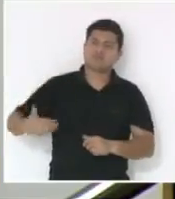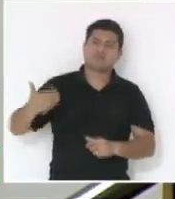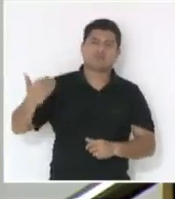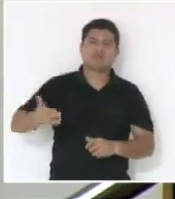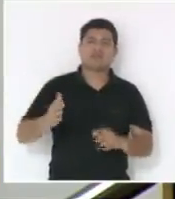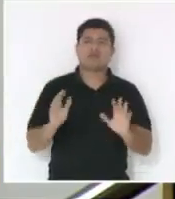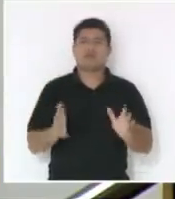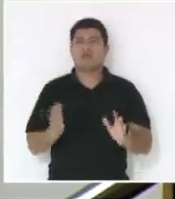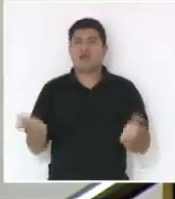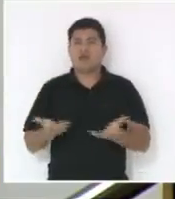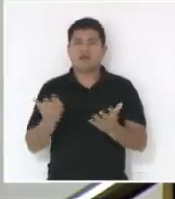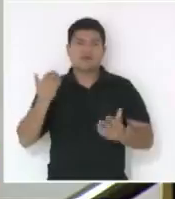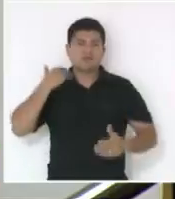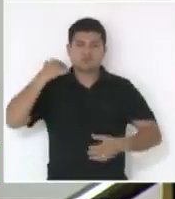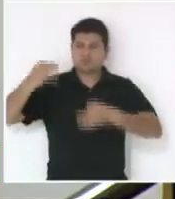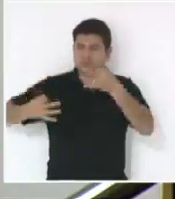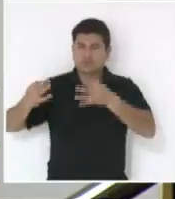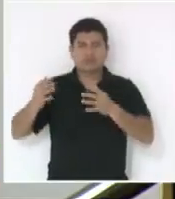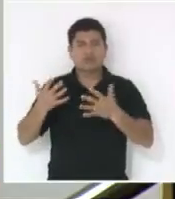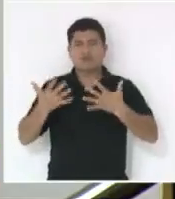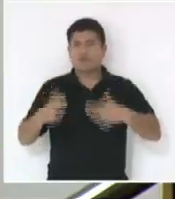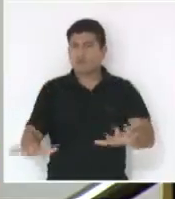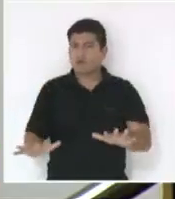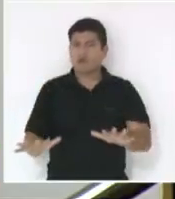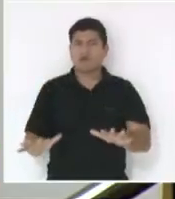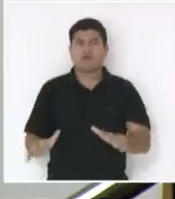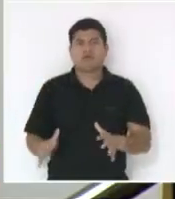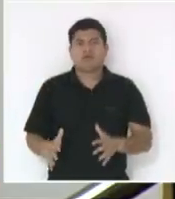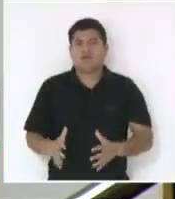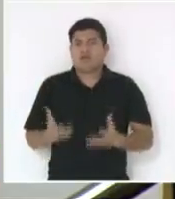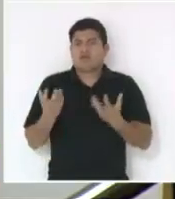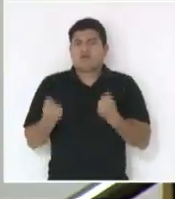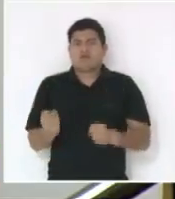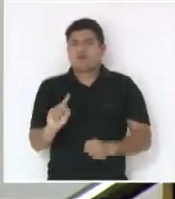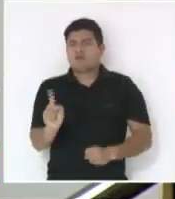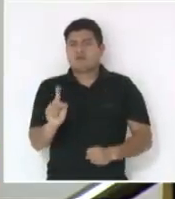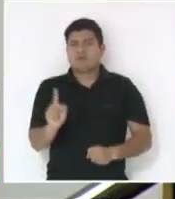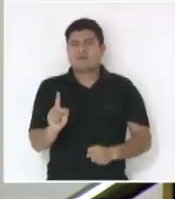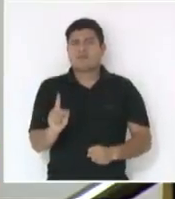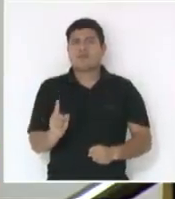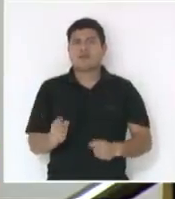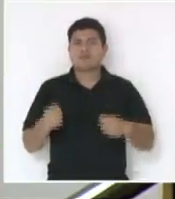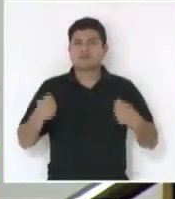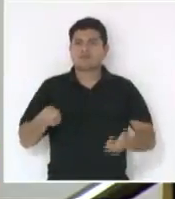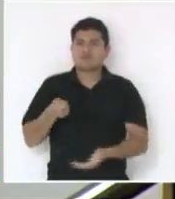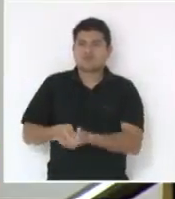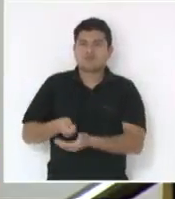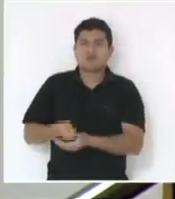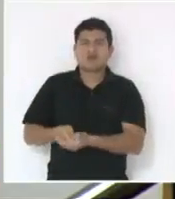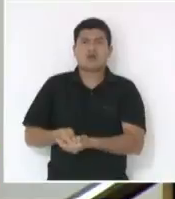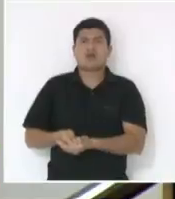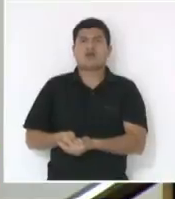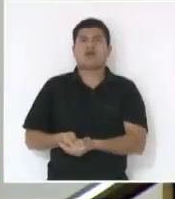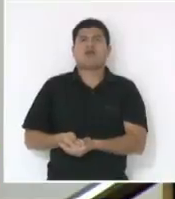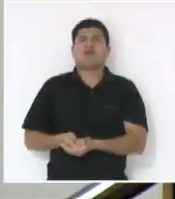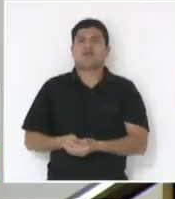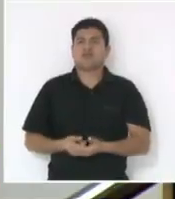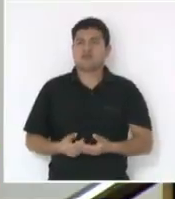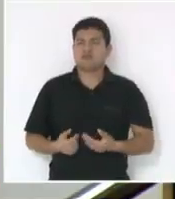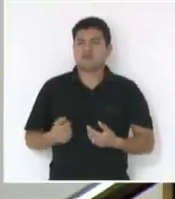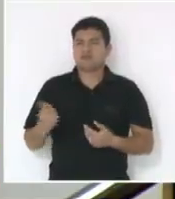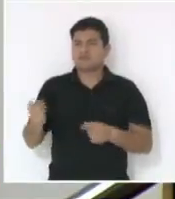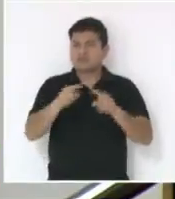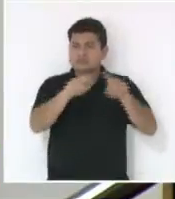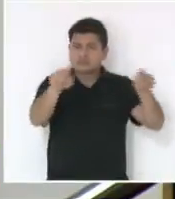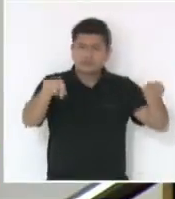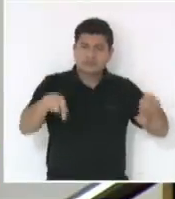mão, não está abrindo mão e está exigindo posse definitiva para os municípios, aos